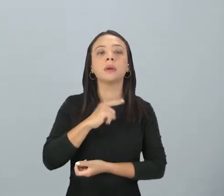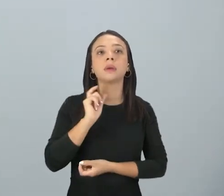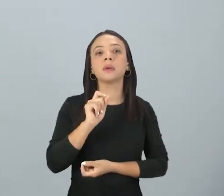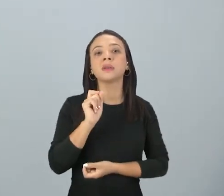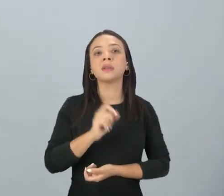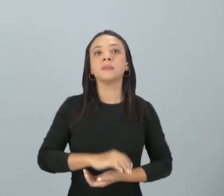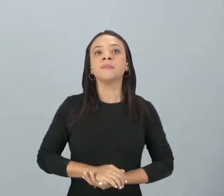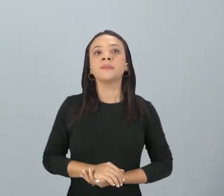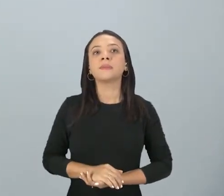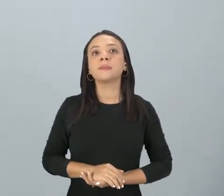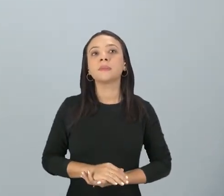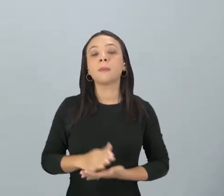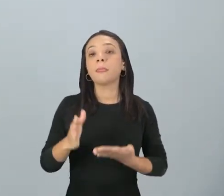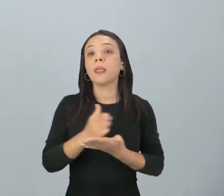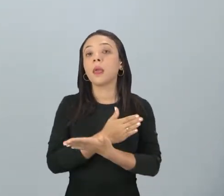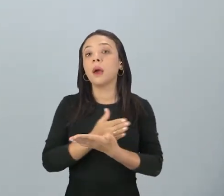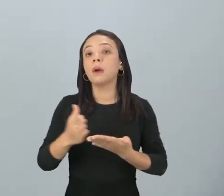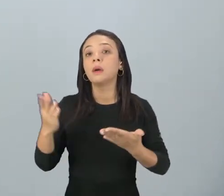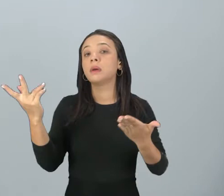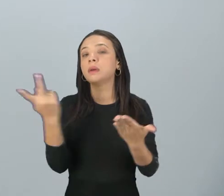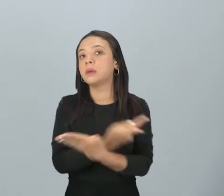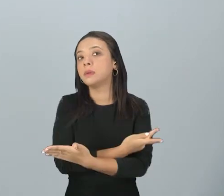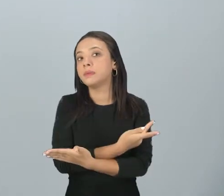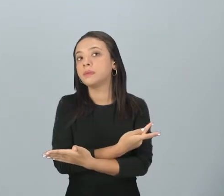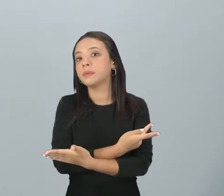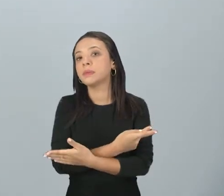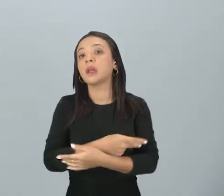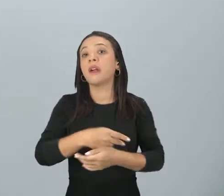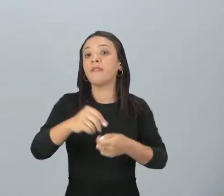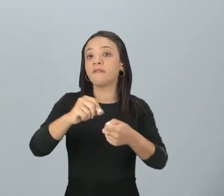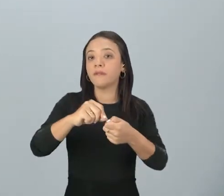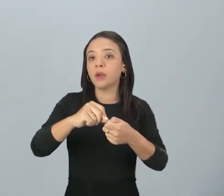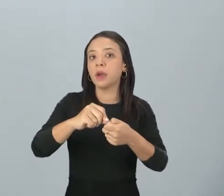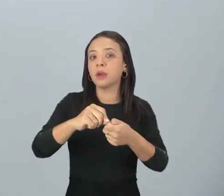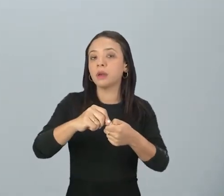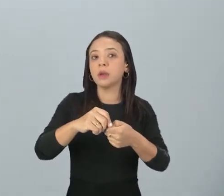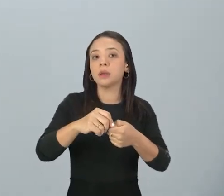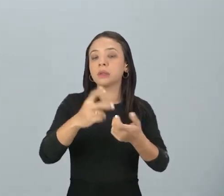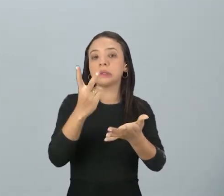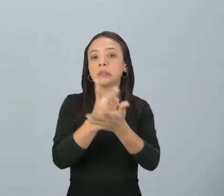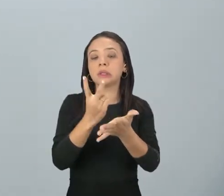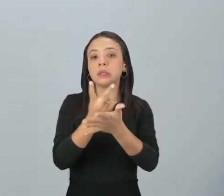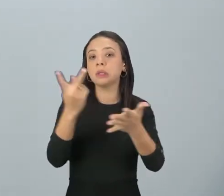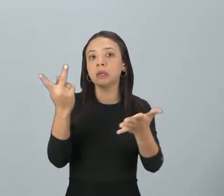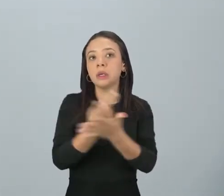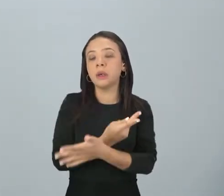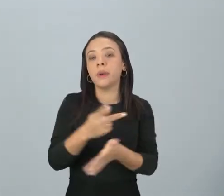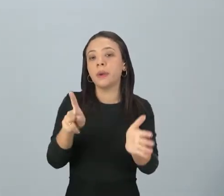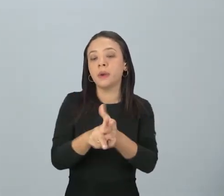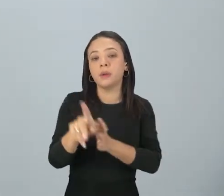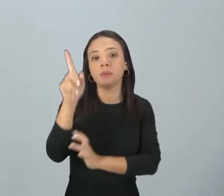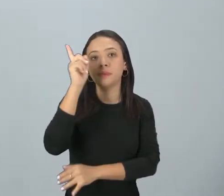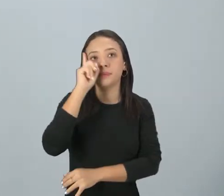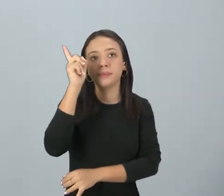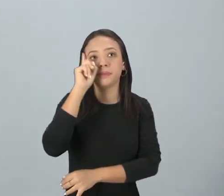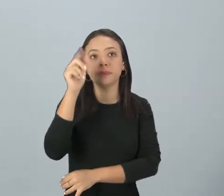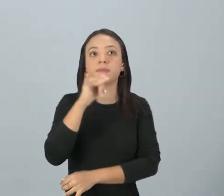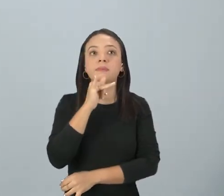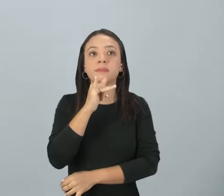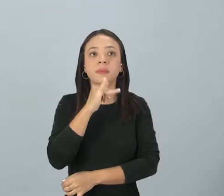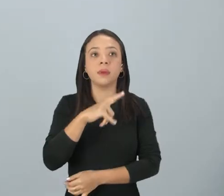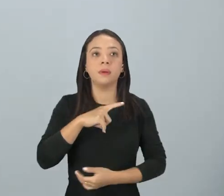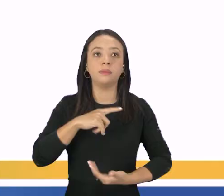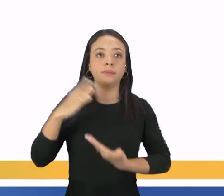temos algumas ações que são mais comuns, ou seja, que são mais comuns do dia a dia. Temos